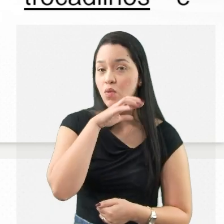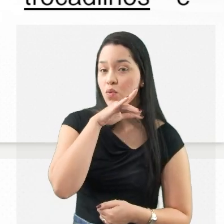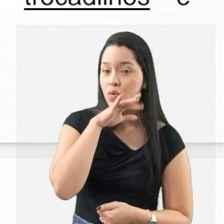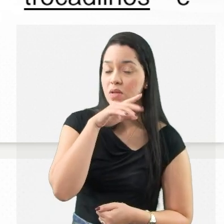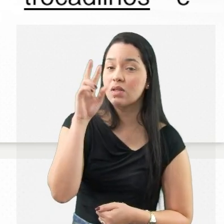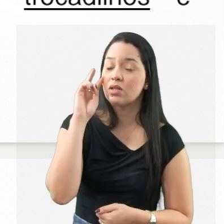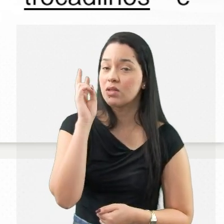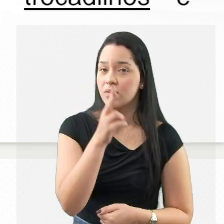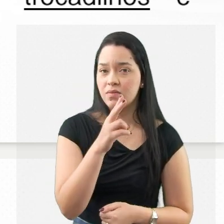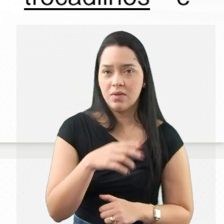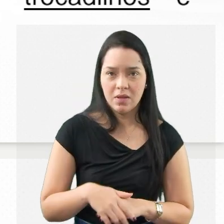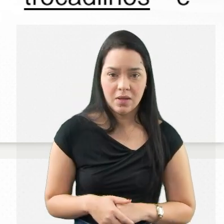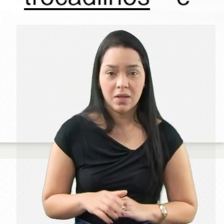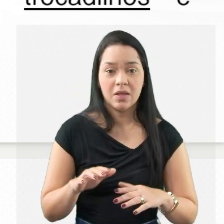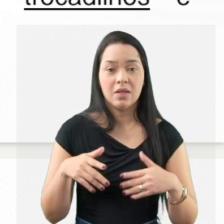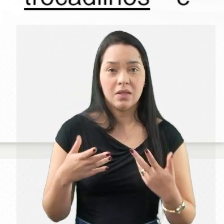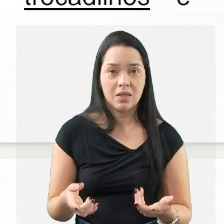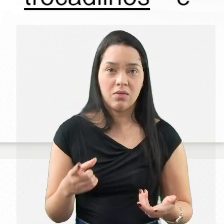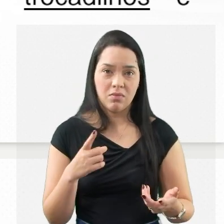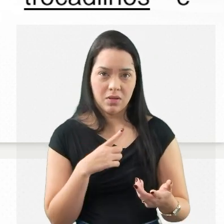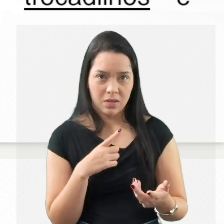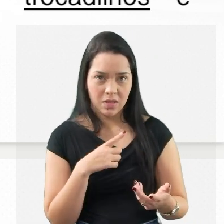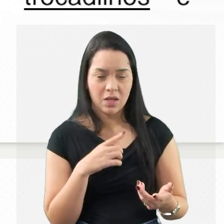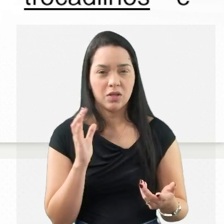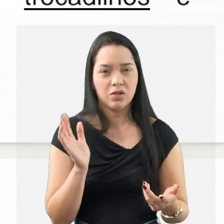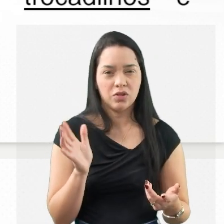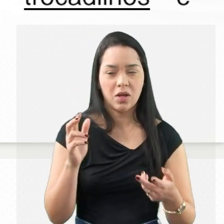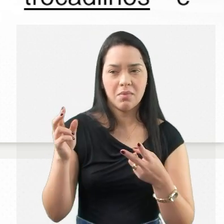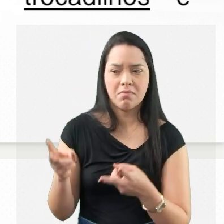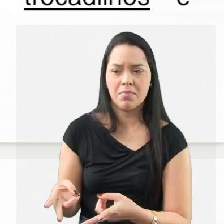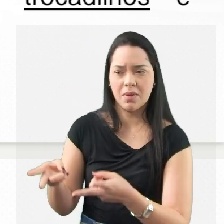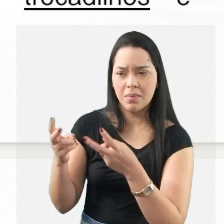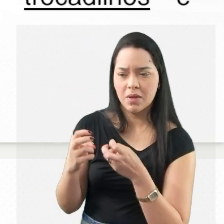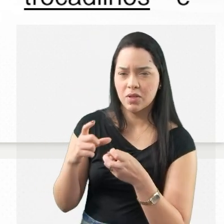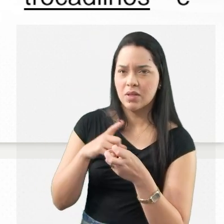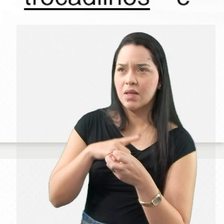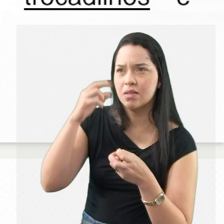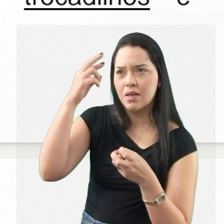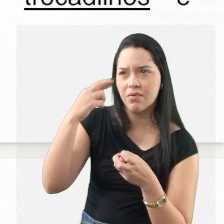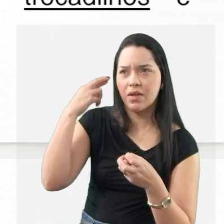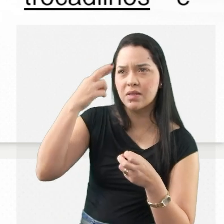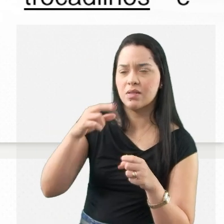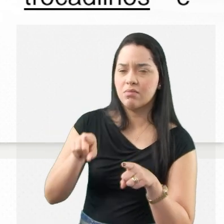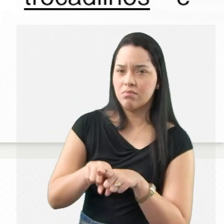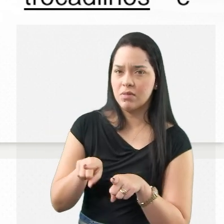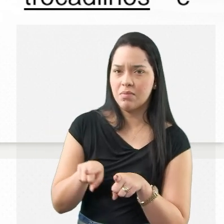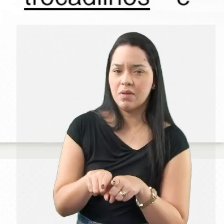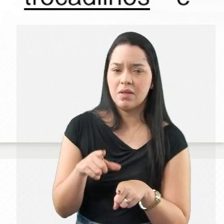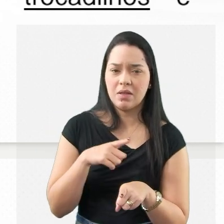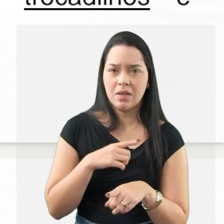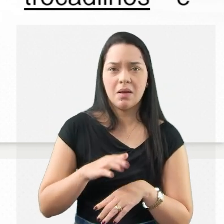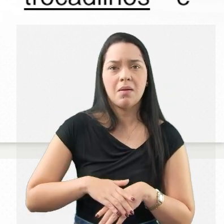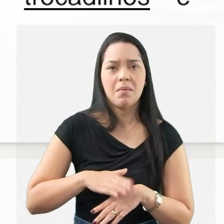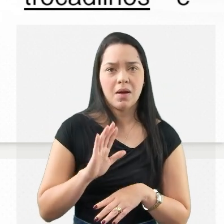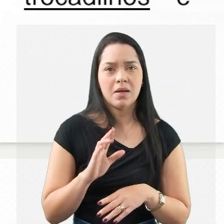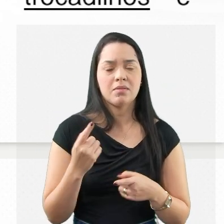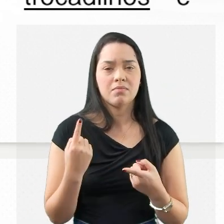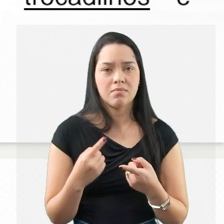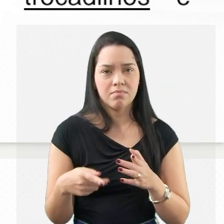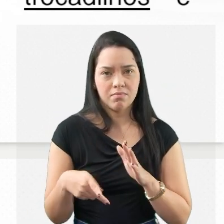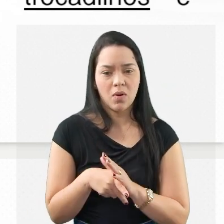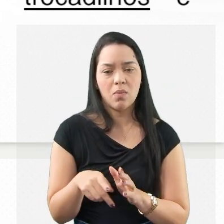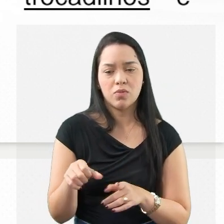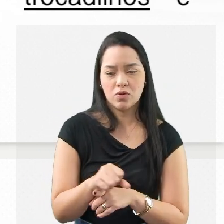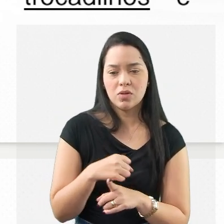na sociedade. Então, esse gênero literário, ele permite fazer essa reflexão, essa abordagem, mais nessa pegada social